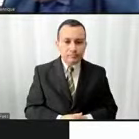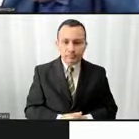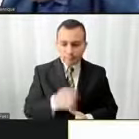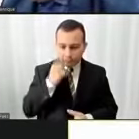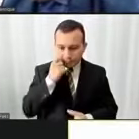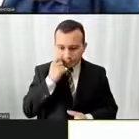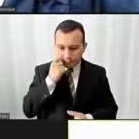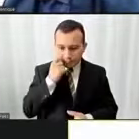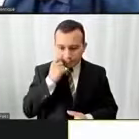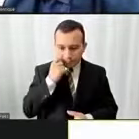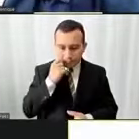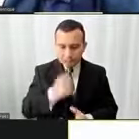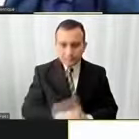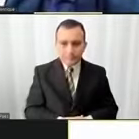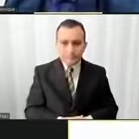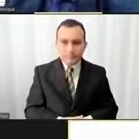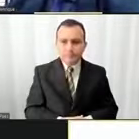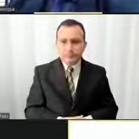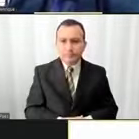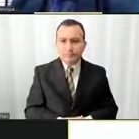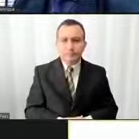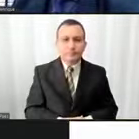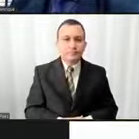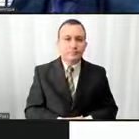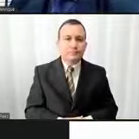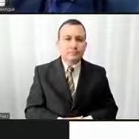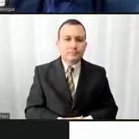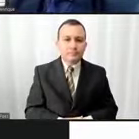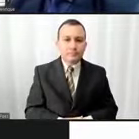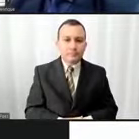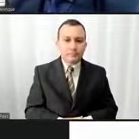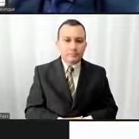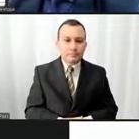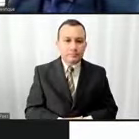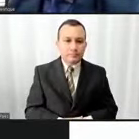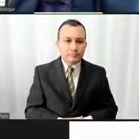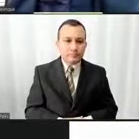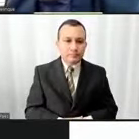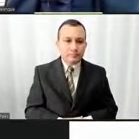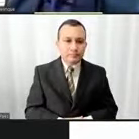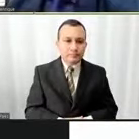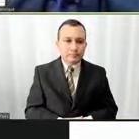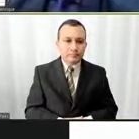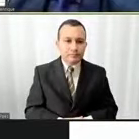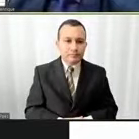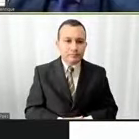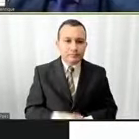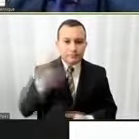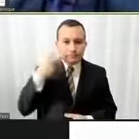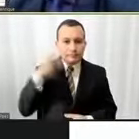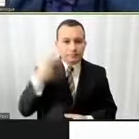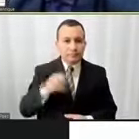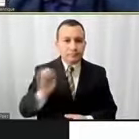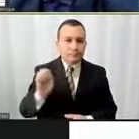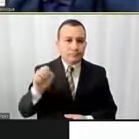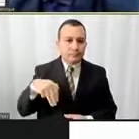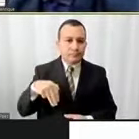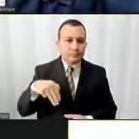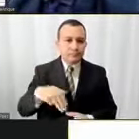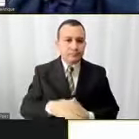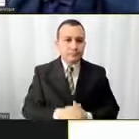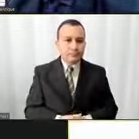não é algo. Vereadora, como está a vota? Tá tudo na onde sessão, que está escrito? Vereador Eduardo Magalhães. Onde que está escrito,